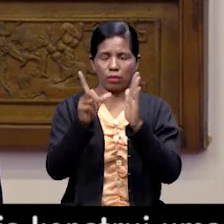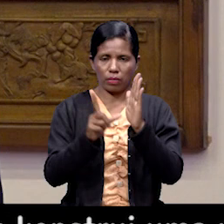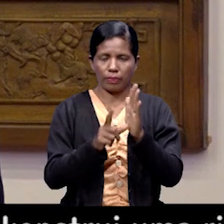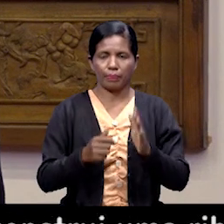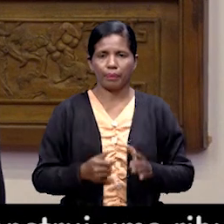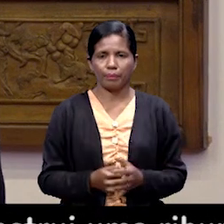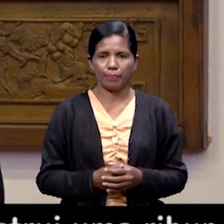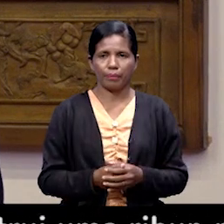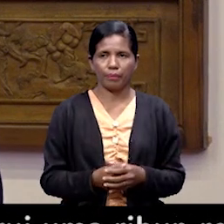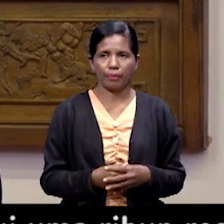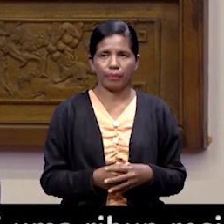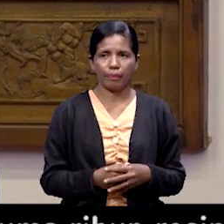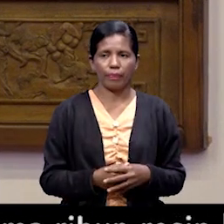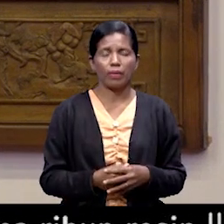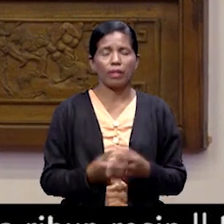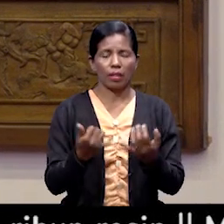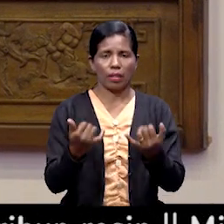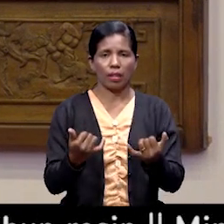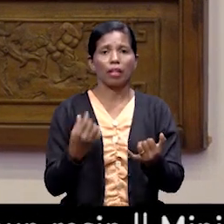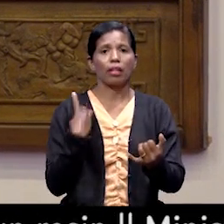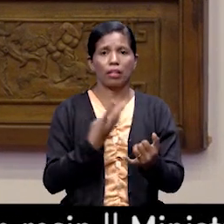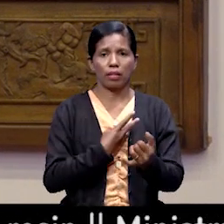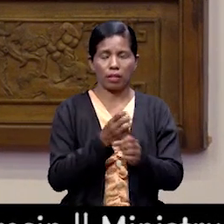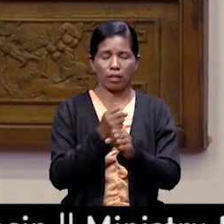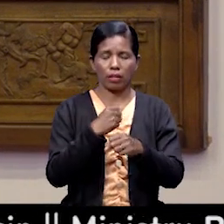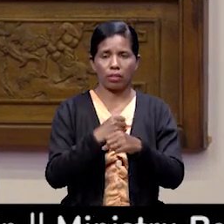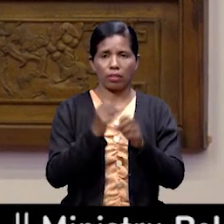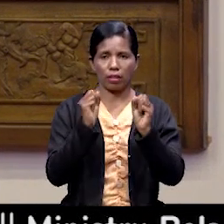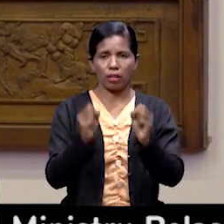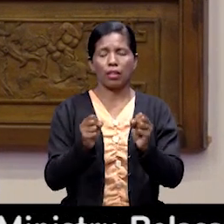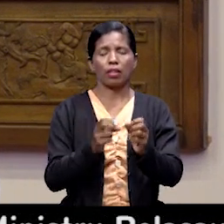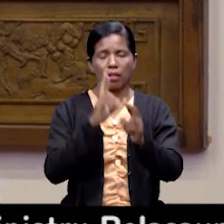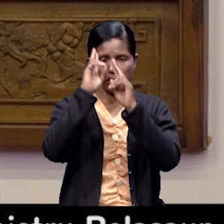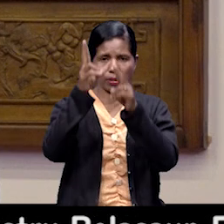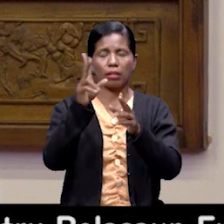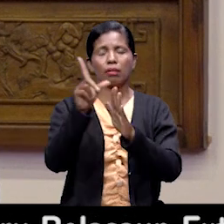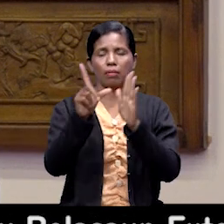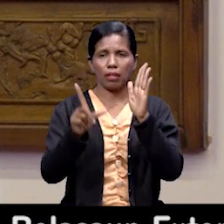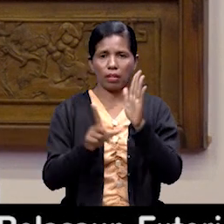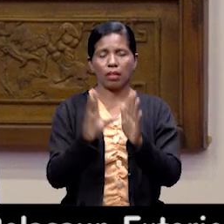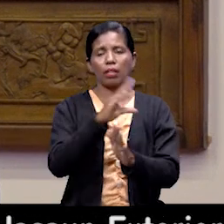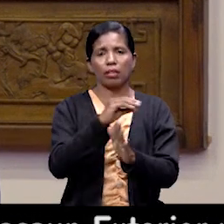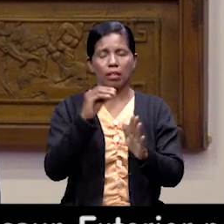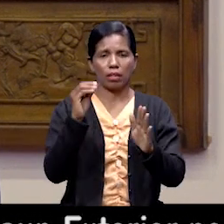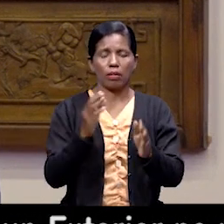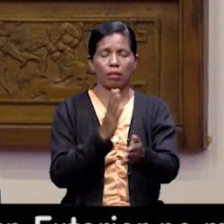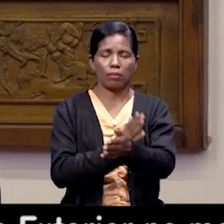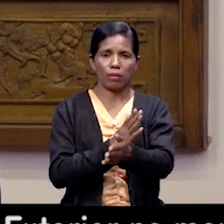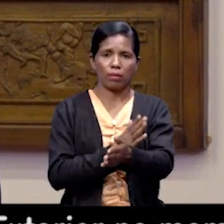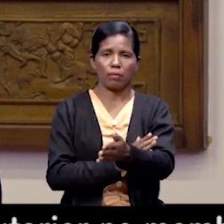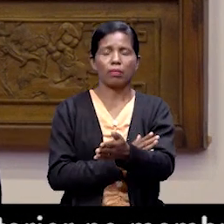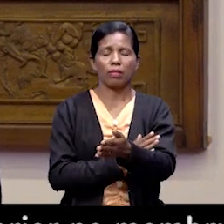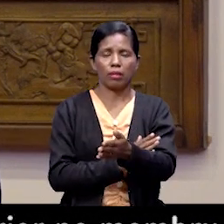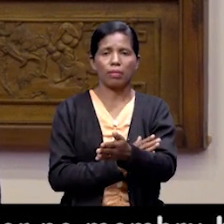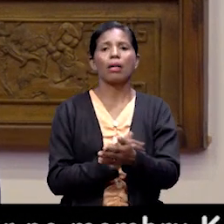luta. Mas para que esta luta tenha avanços positivos e sucessos reversíveis, é indispensável uma direção do Ministério Público que